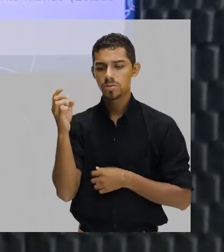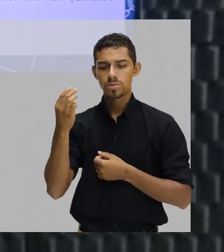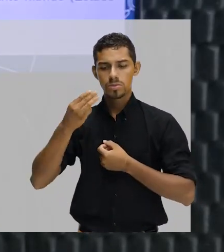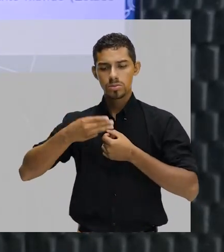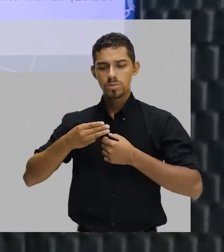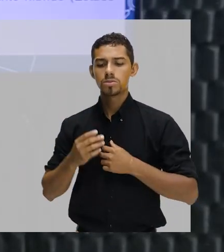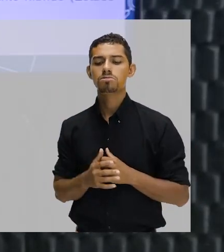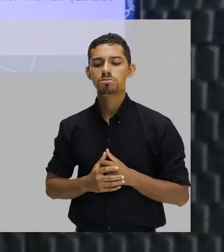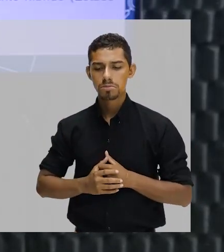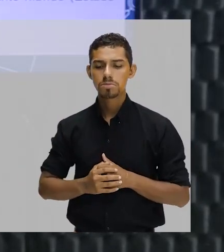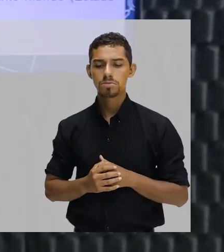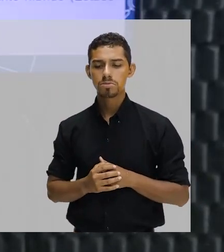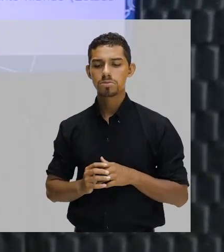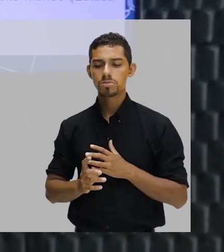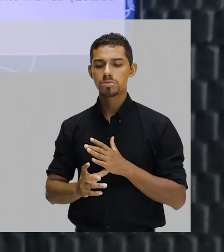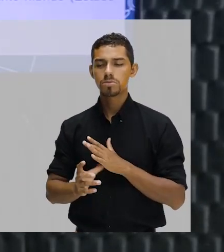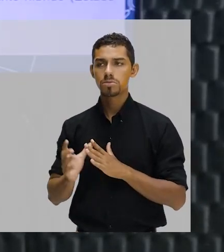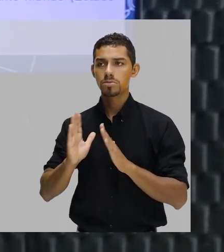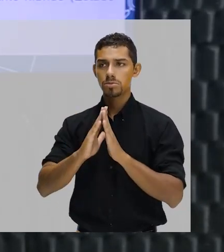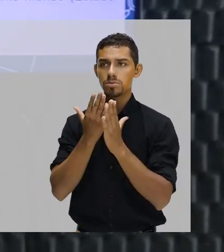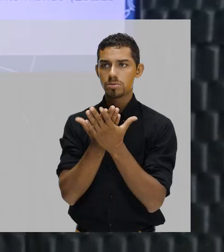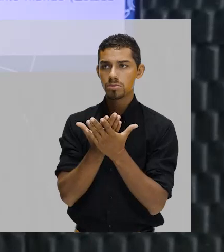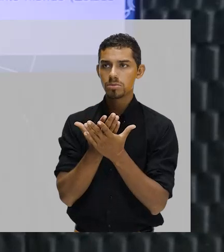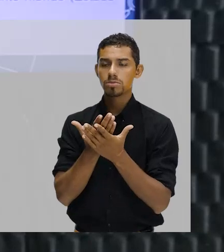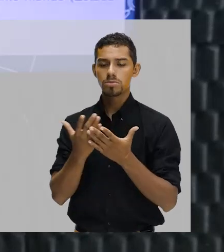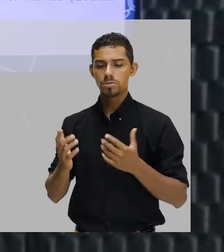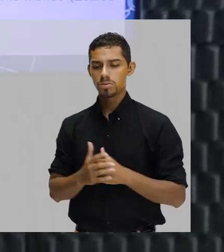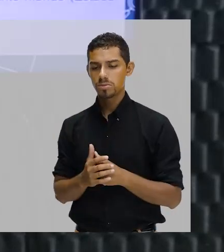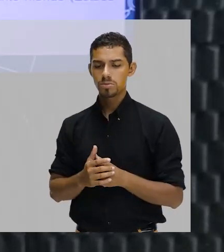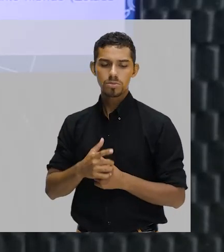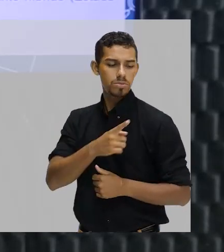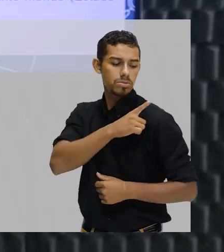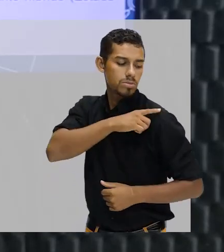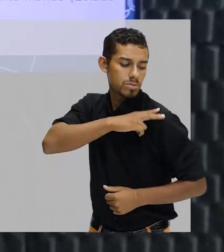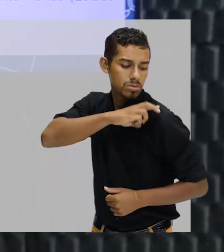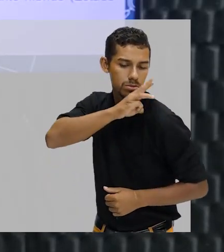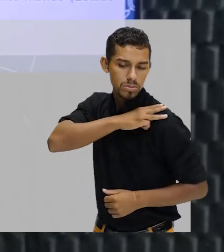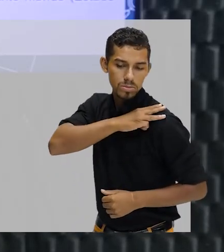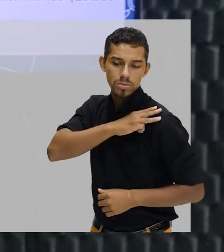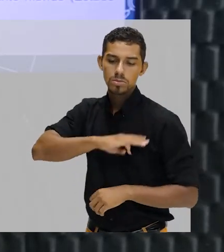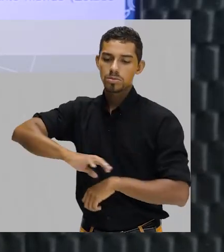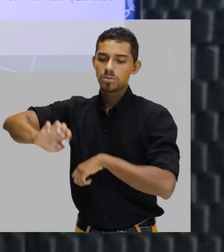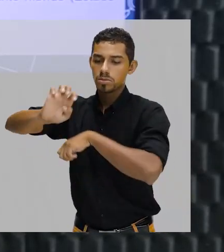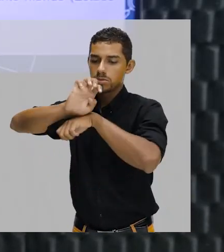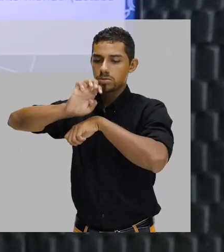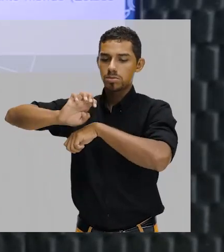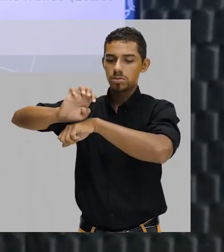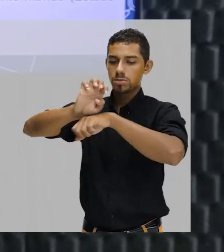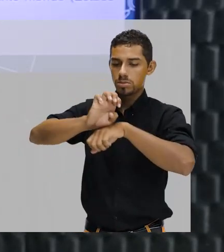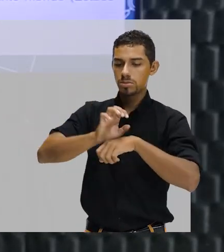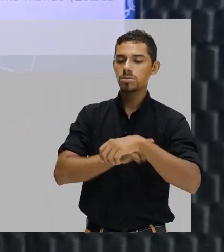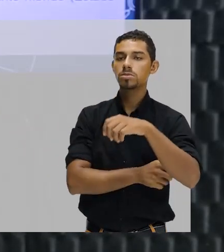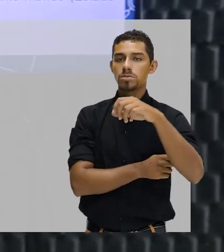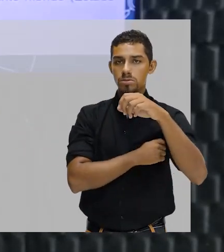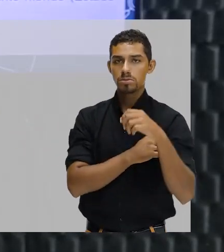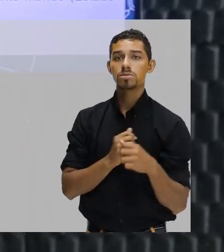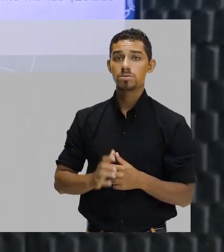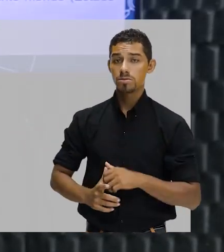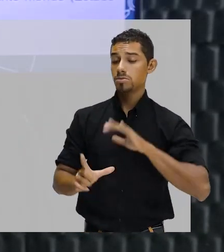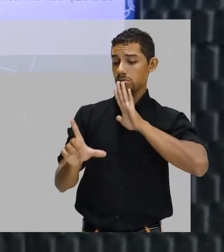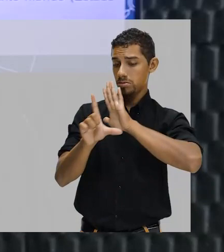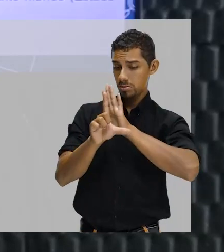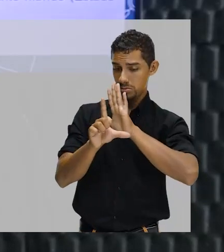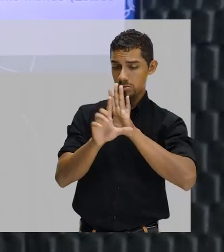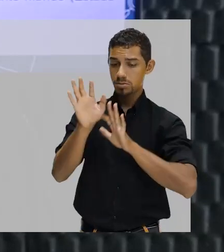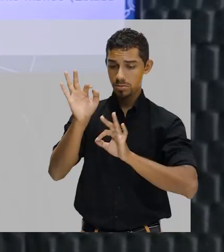município. Enquanto as escolas de nível médio, quem oferece em sua grande quantidade é os estados, porque a lei ali